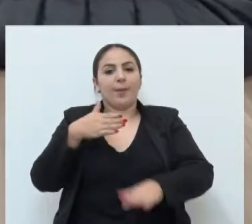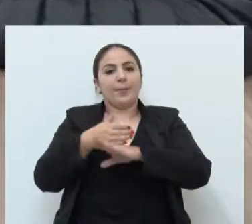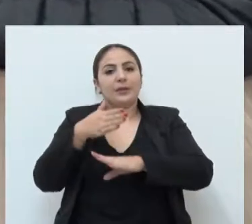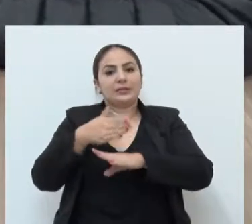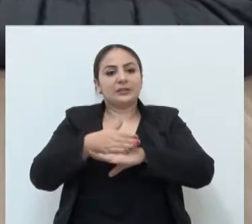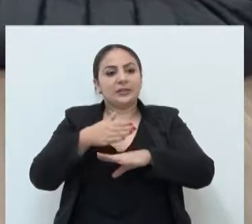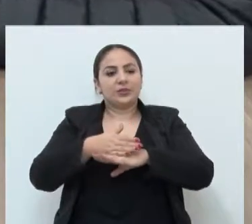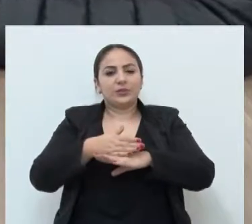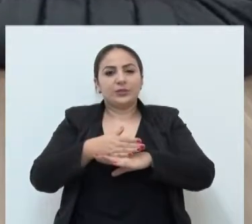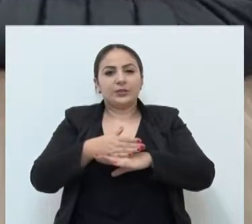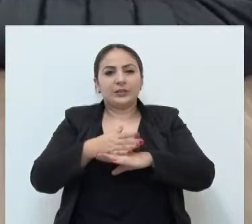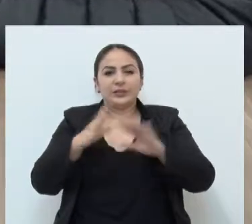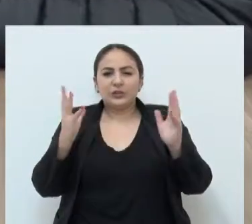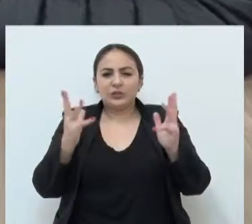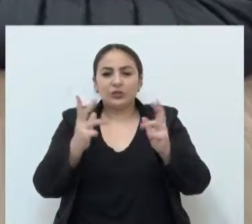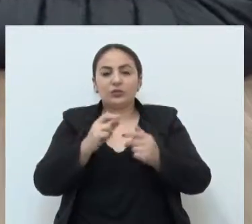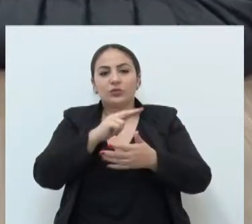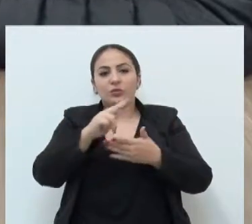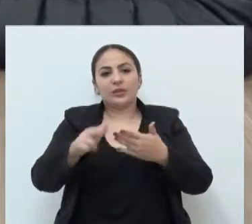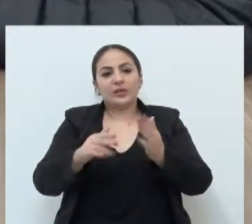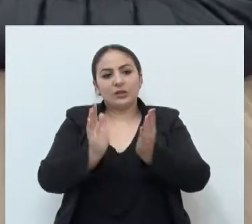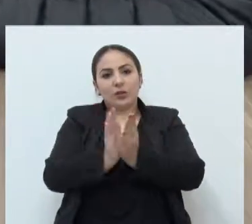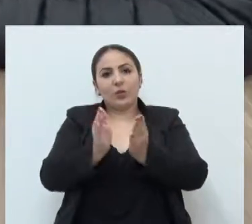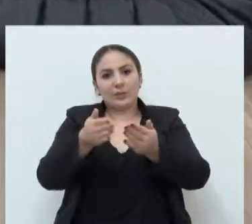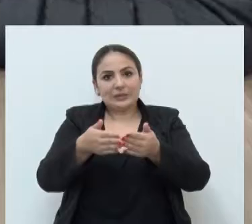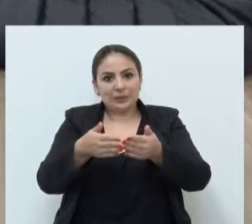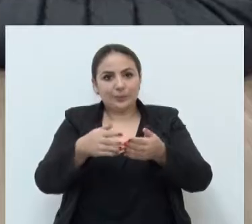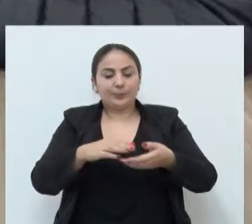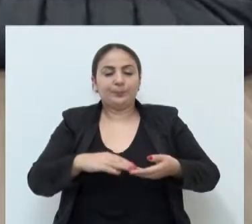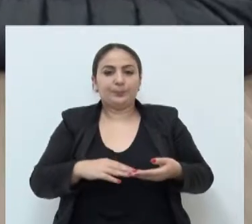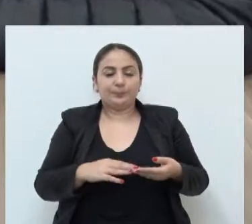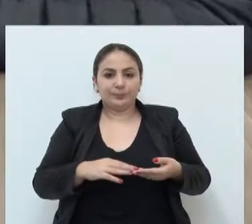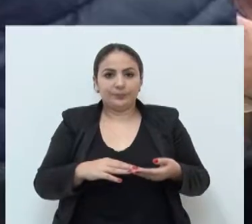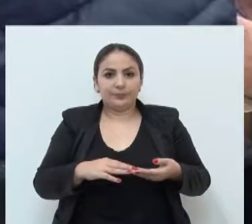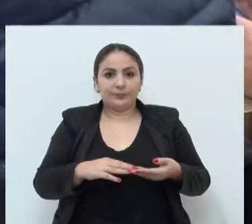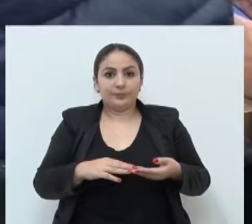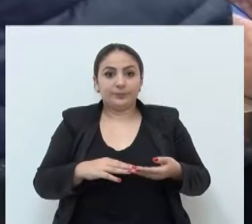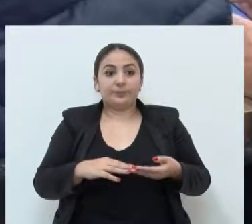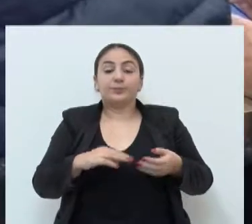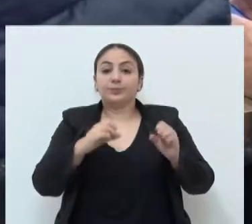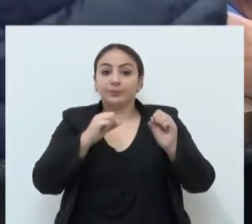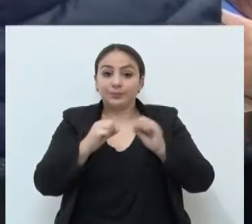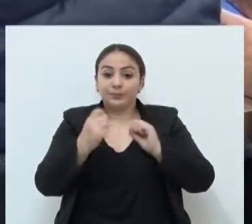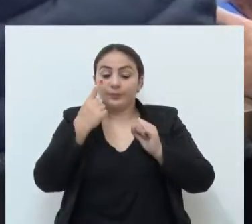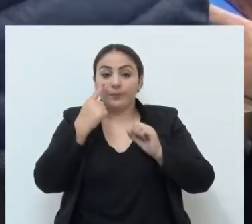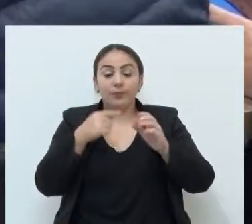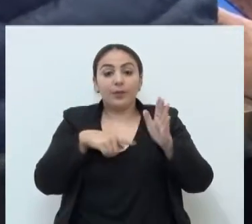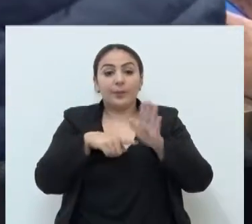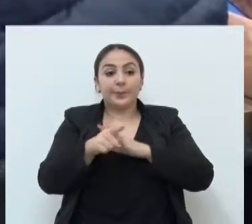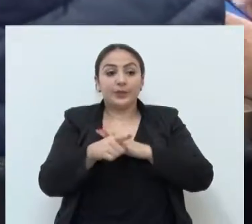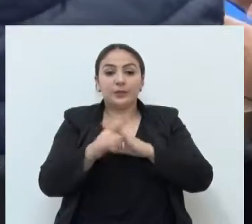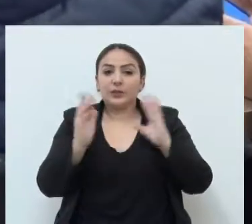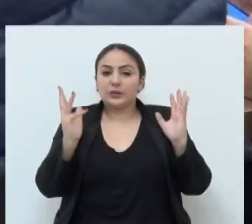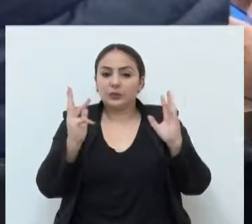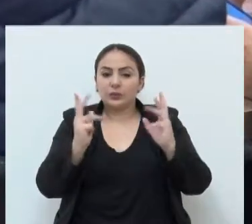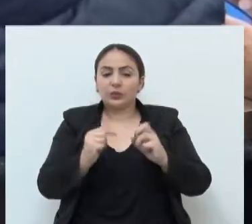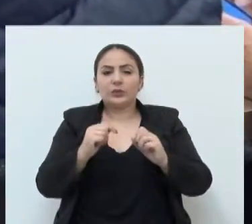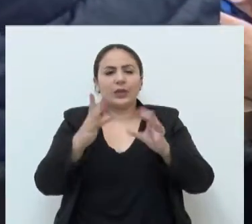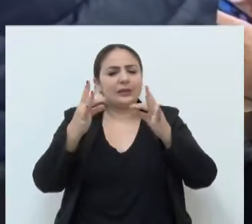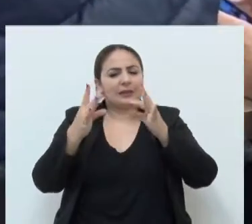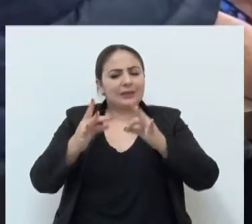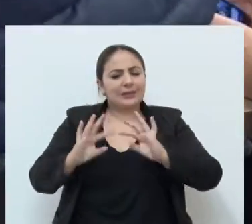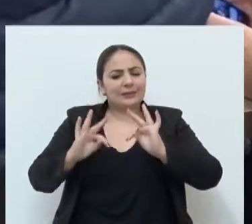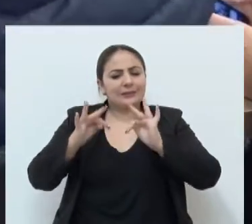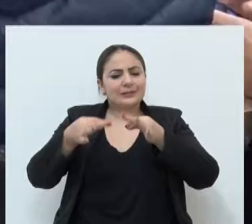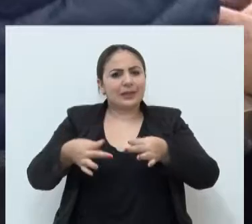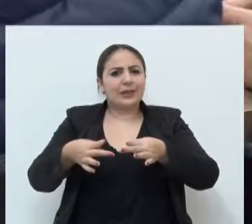a participação de parlamentares de diferentes comissões da Casa. Eles puderam questionar os especialistas